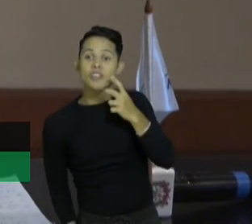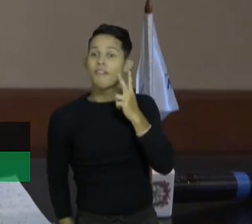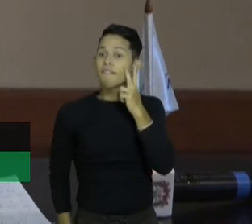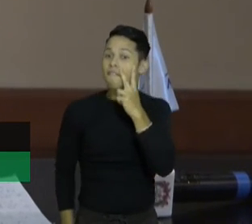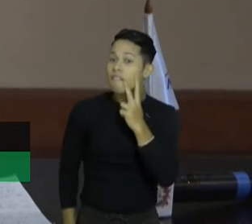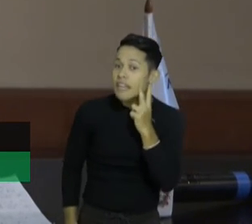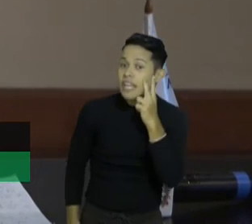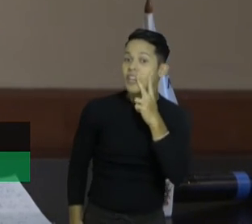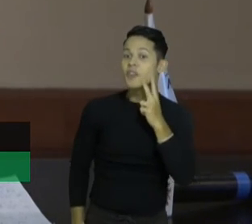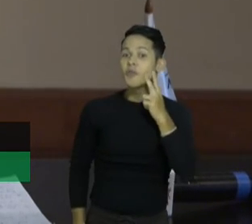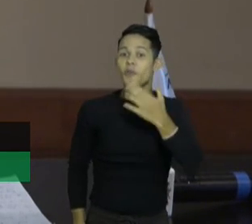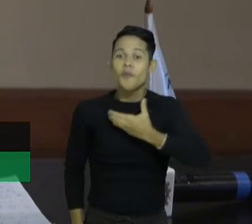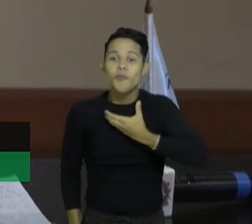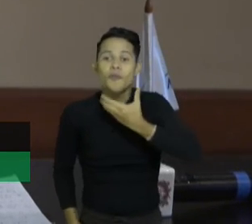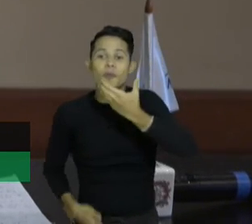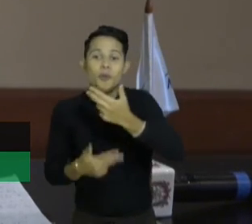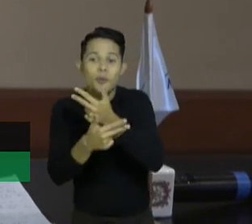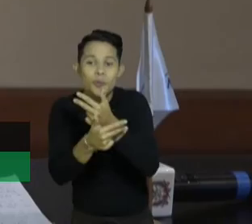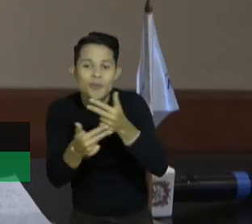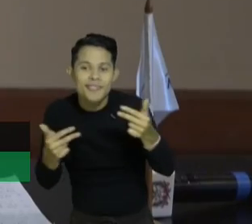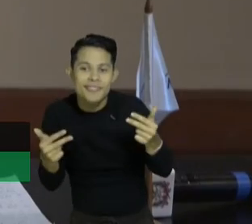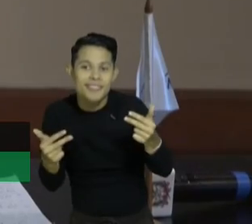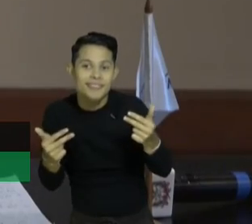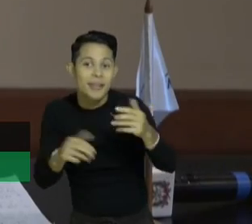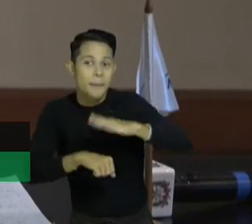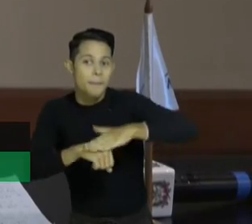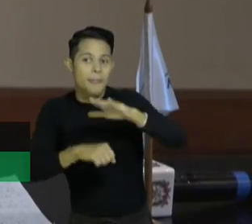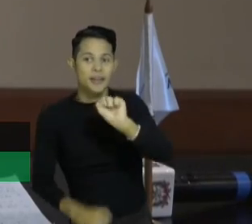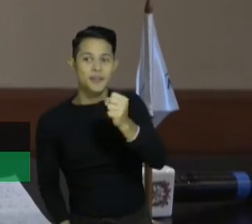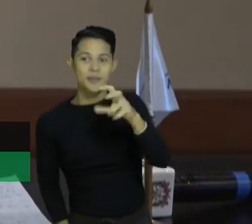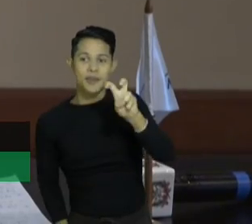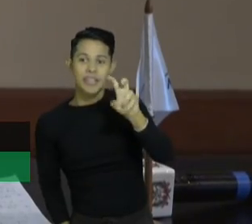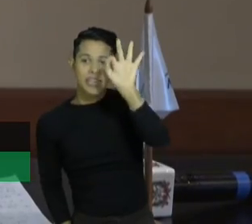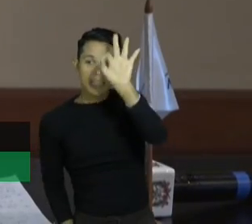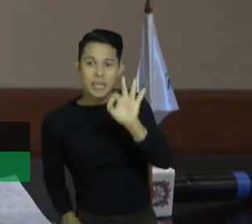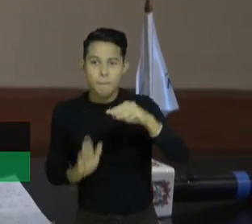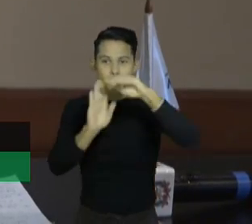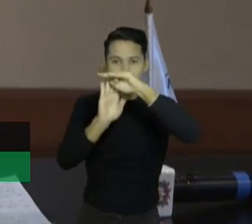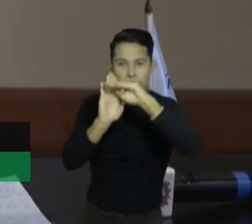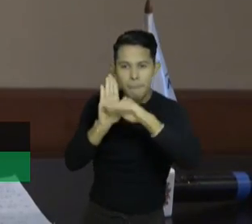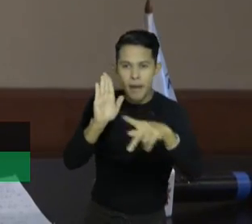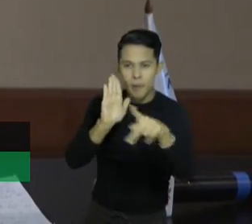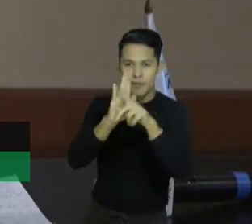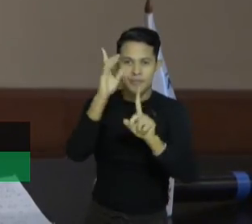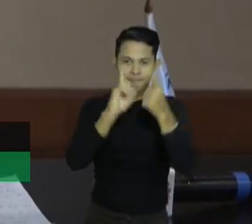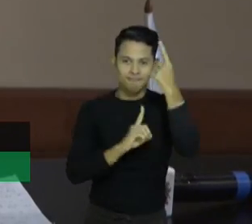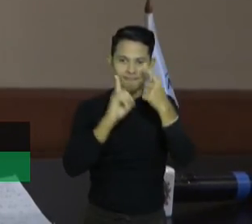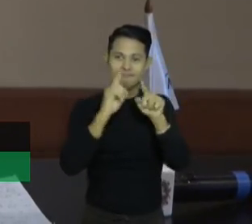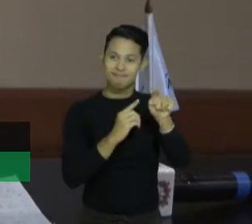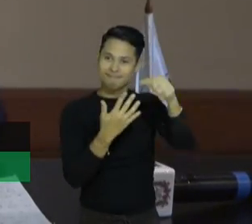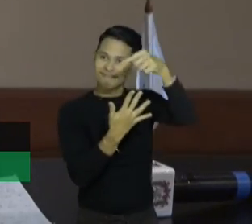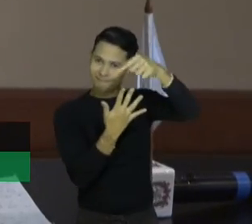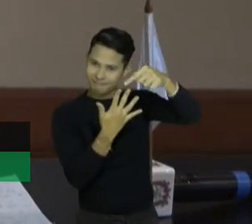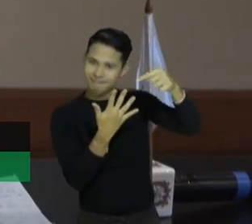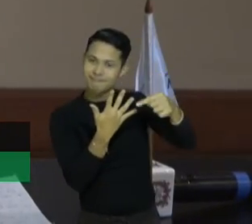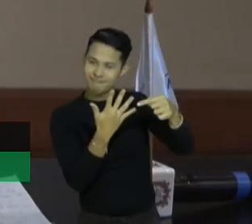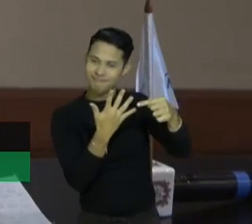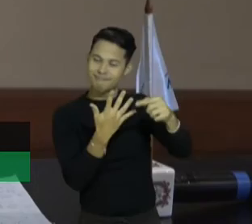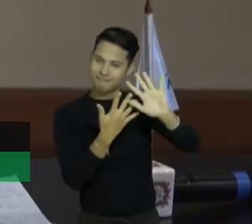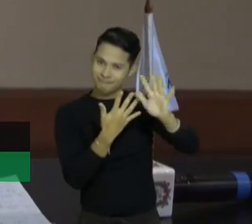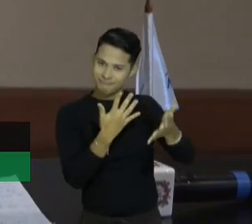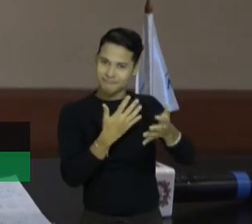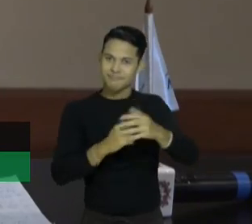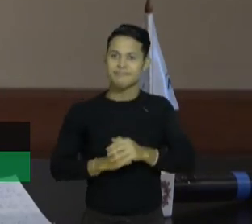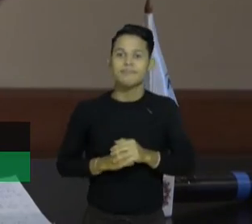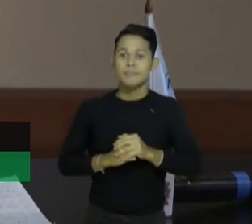isso mais de cerca de 85% da pauta de exportação do Chile é isso eh e